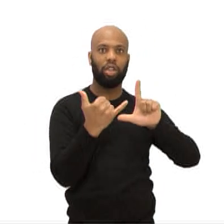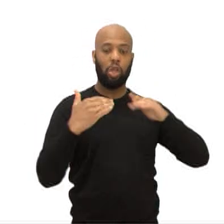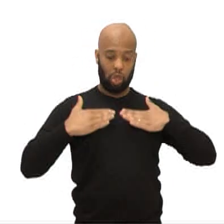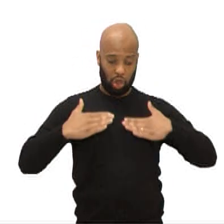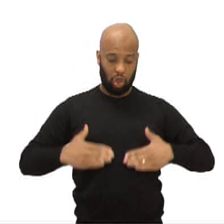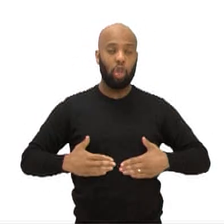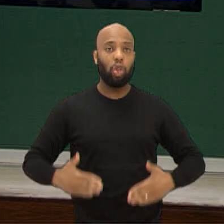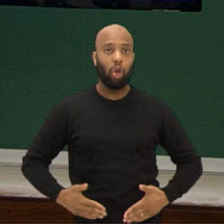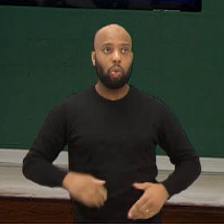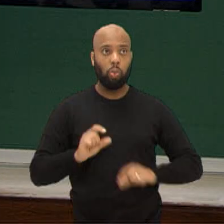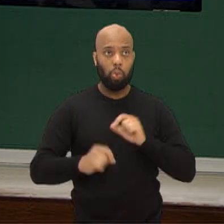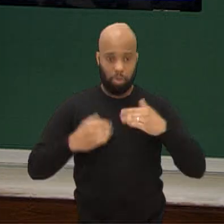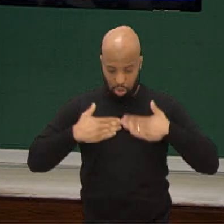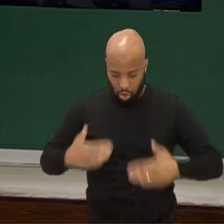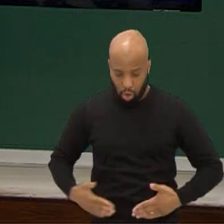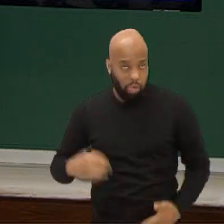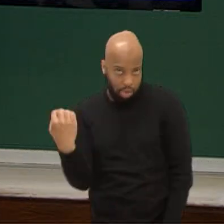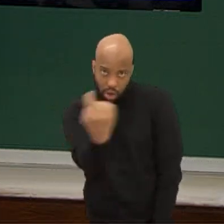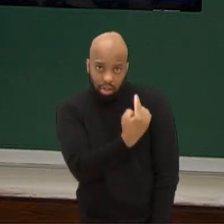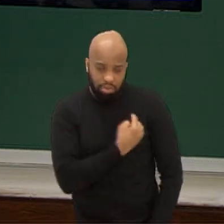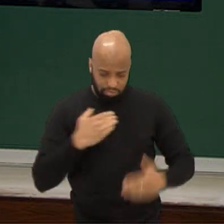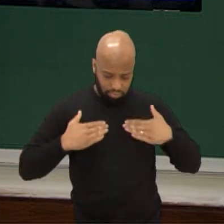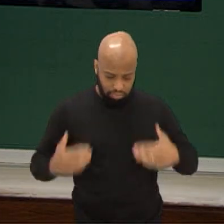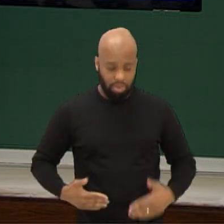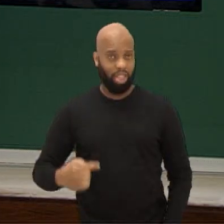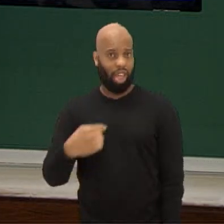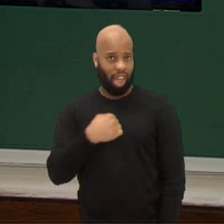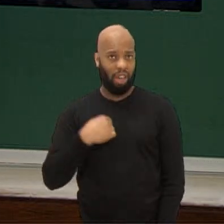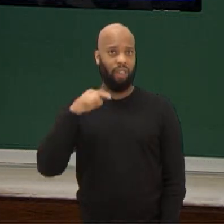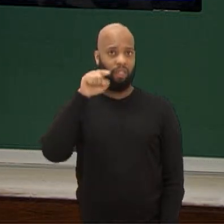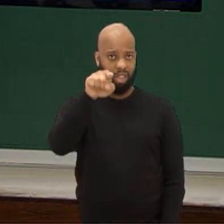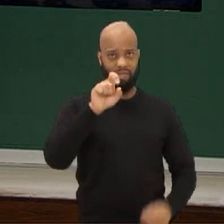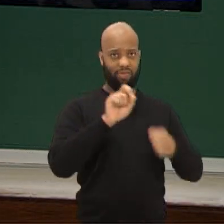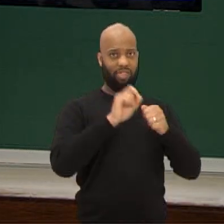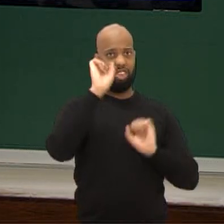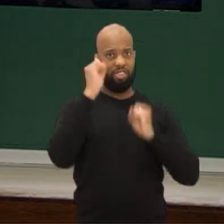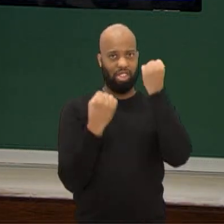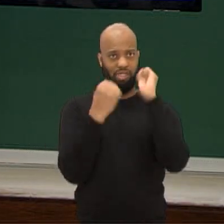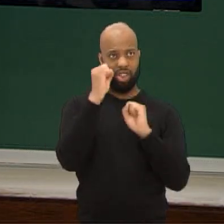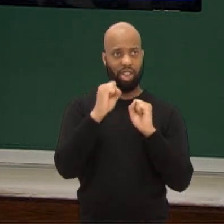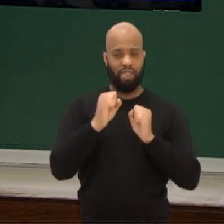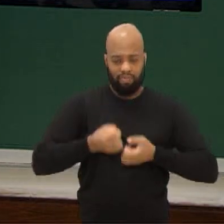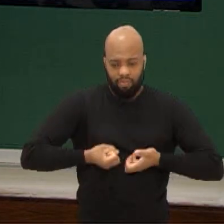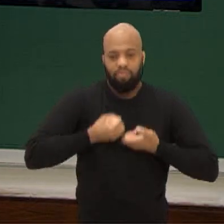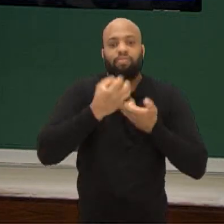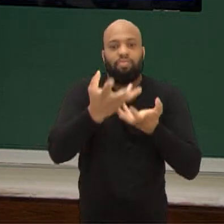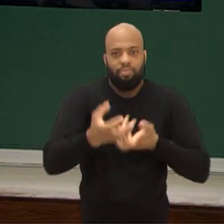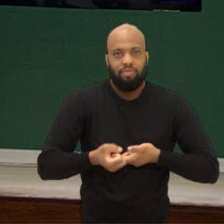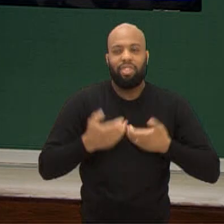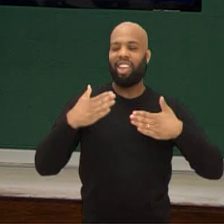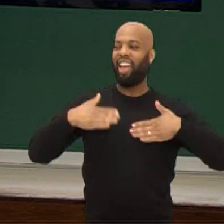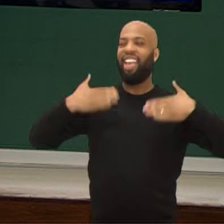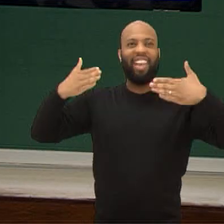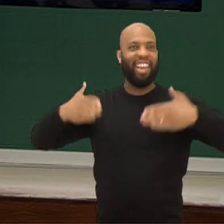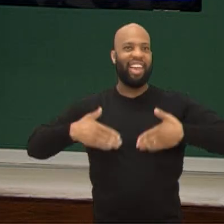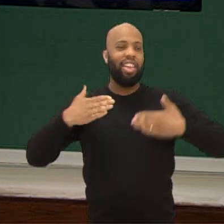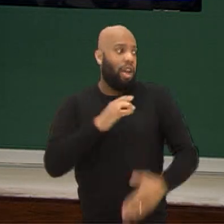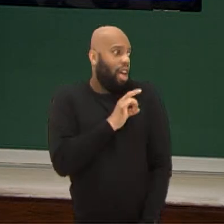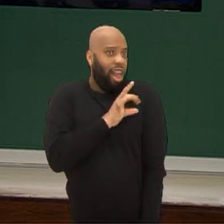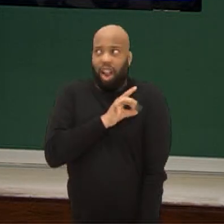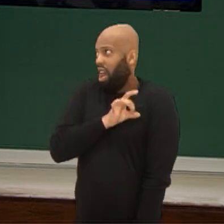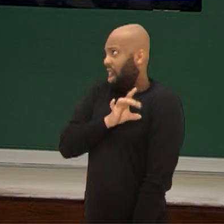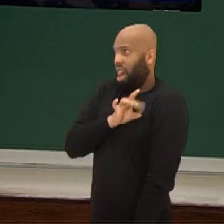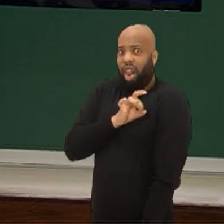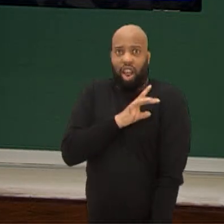que é os corpos? Né? Os corpos é a gente, né? Eu, você, fazendo essa prática. Né? Então, você vai estar expressando lá, alegria, o medo,